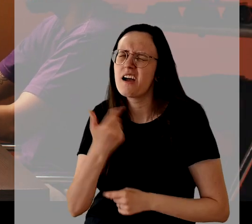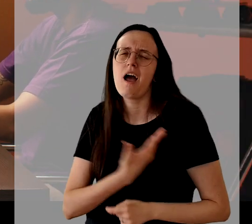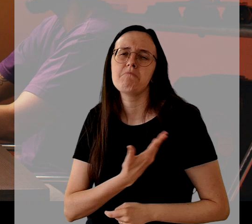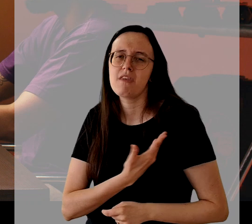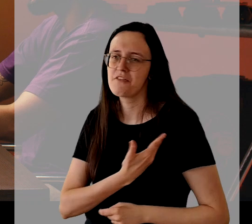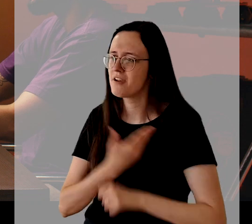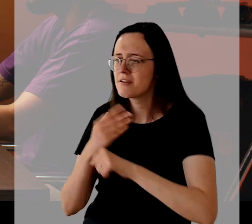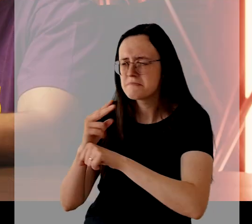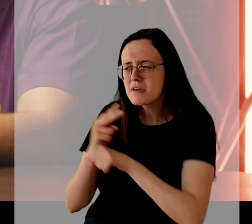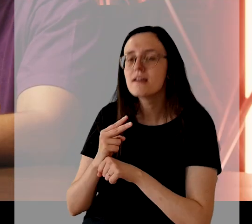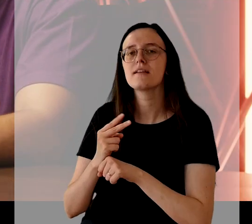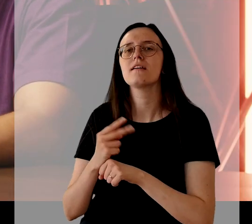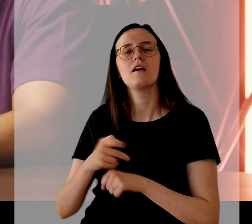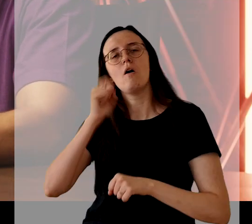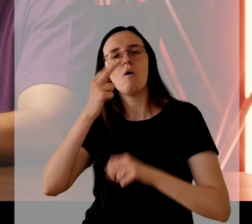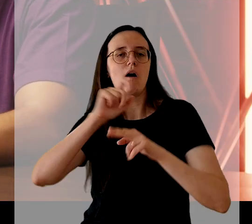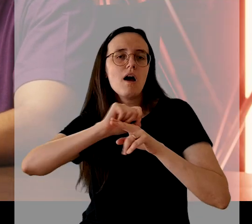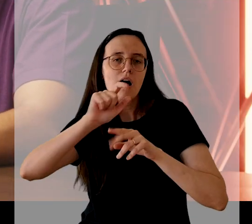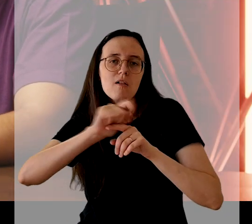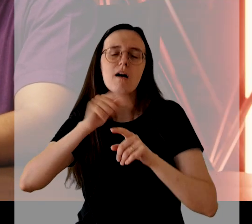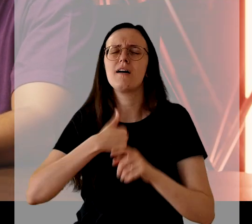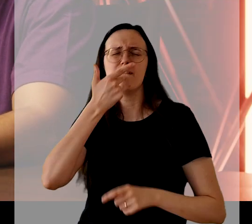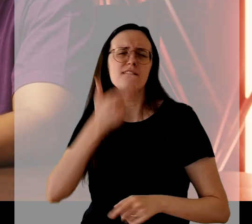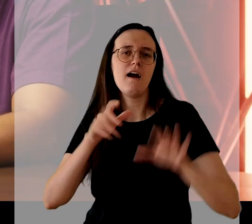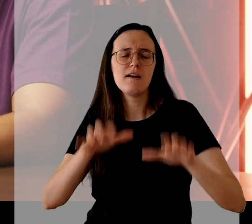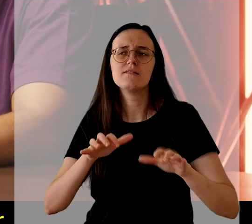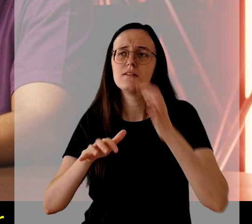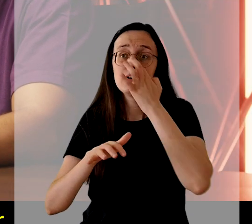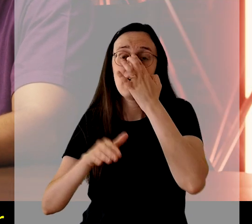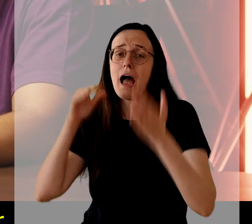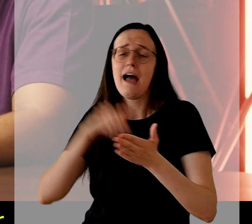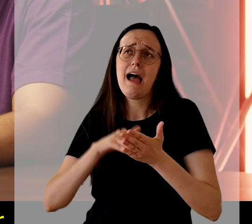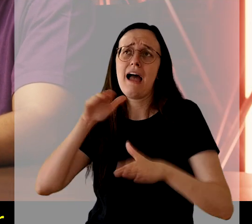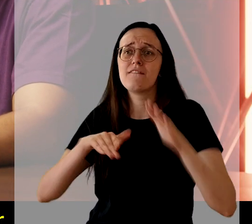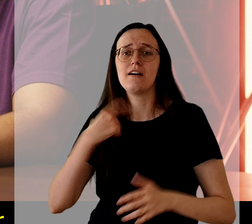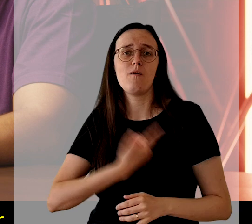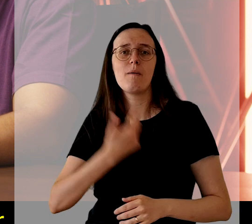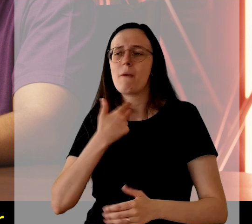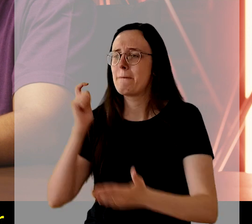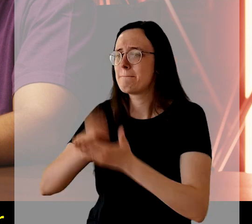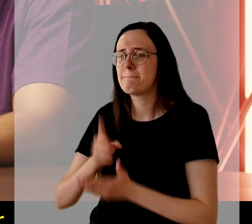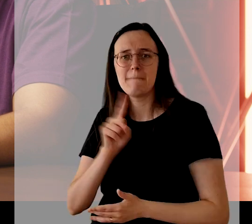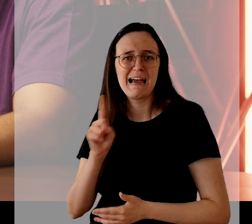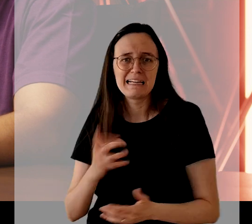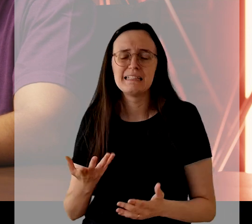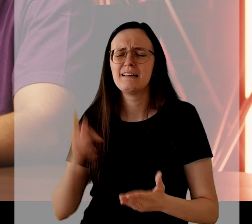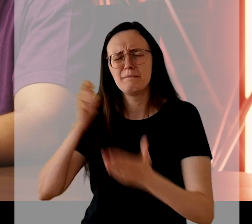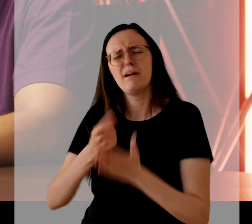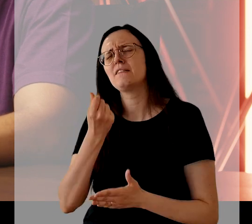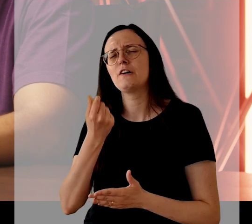aluga aqui num preço camarada, de preferência alugar, e eu falo isso, por mais que você não possa pagar